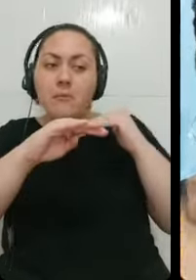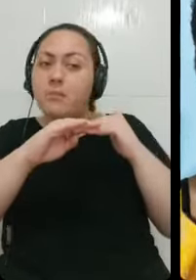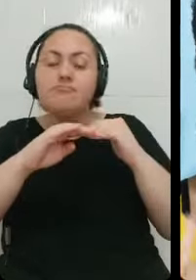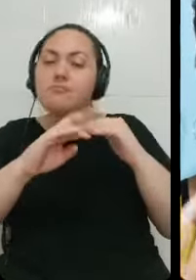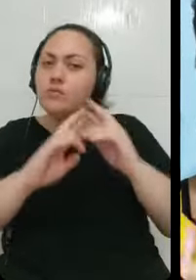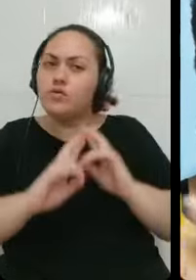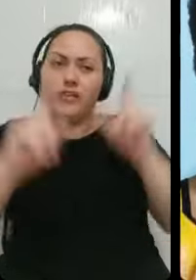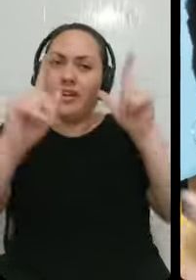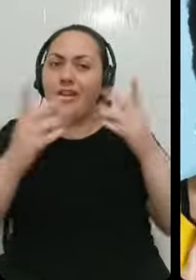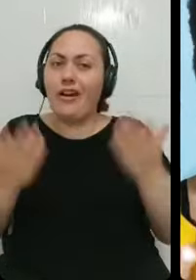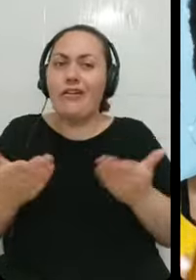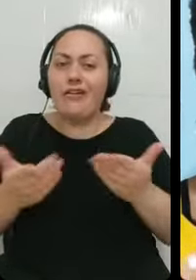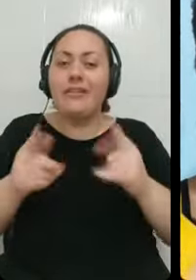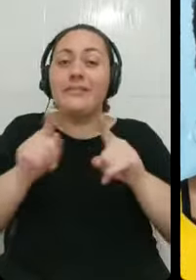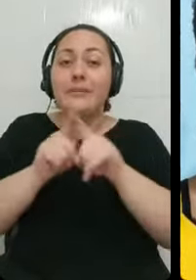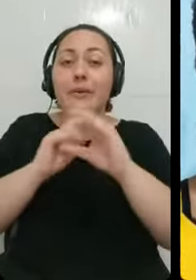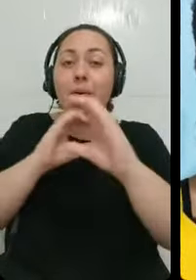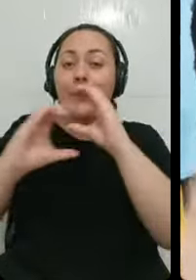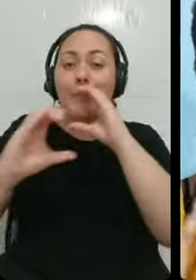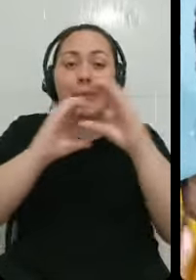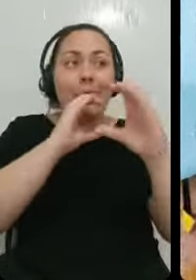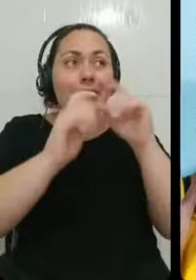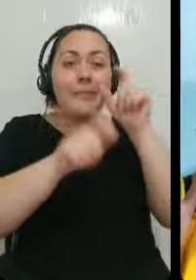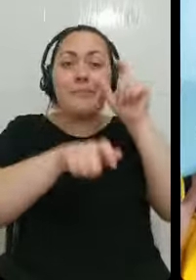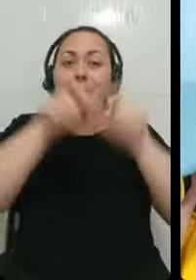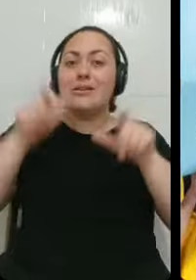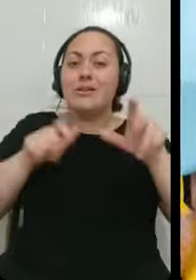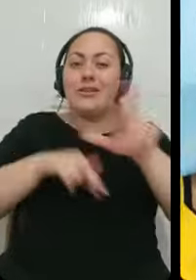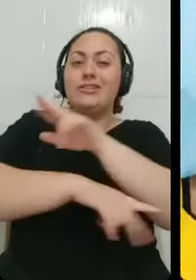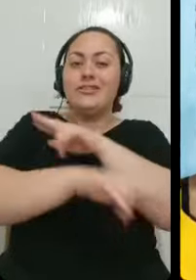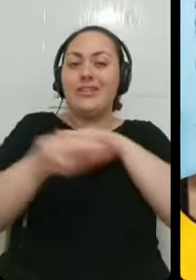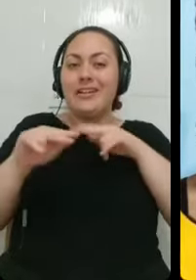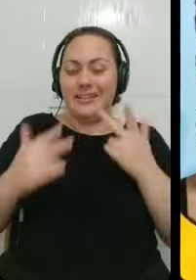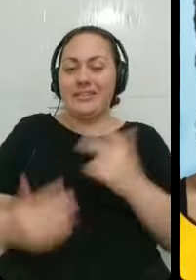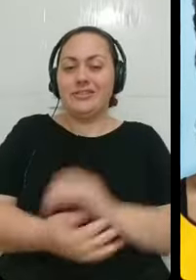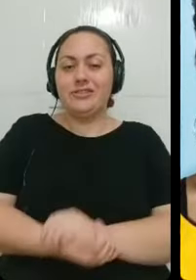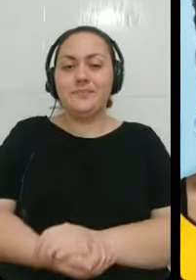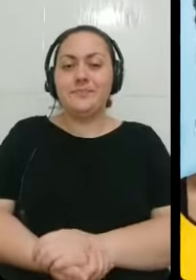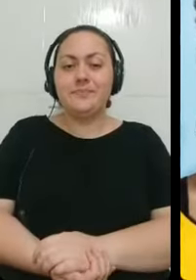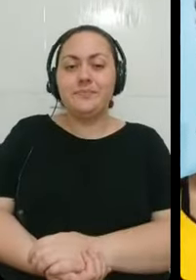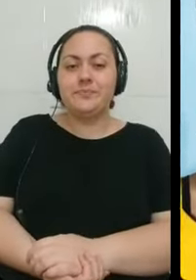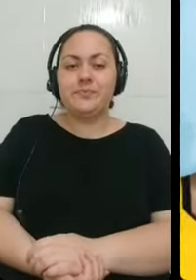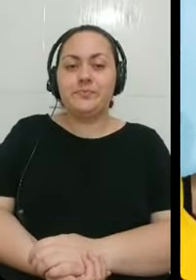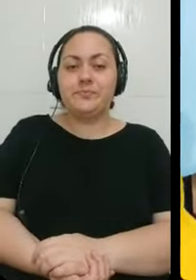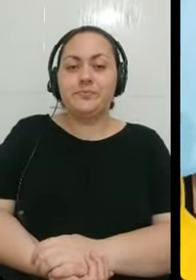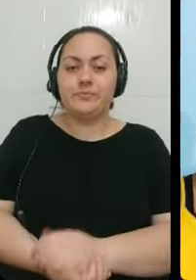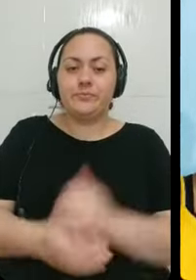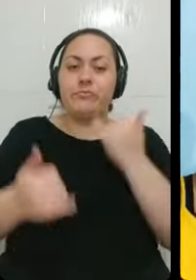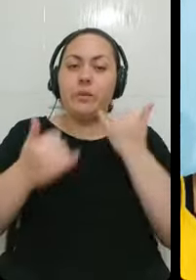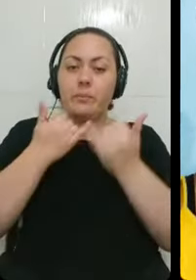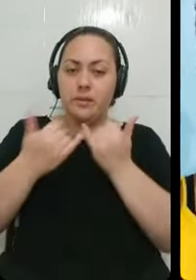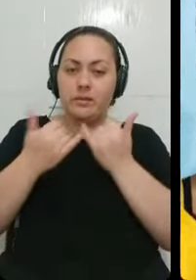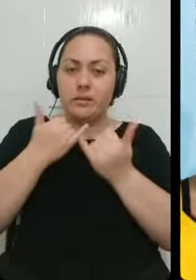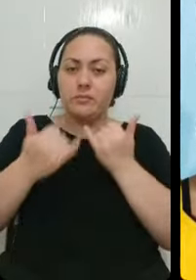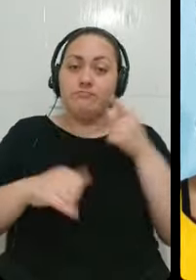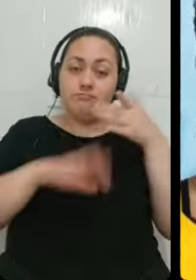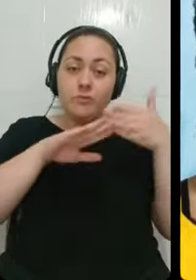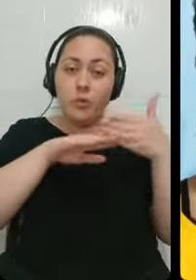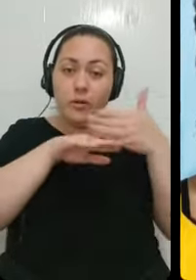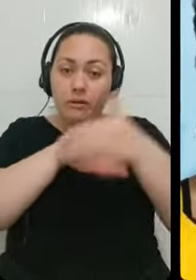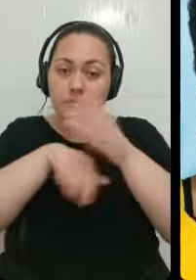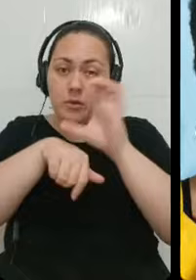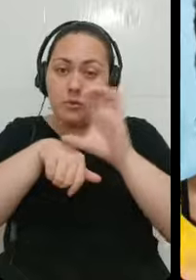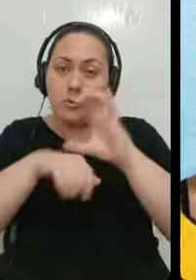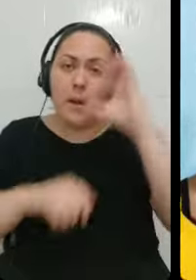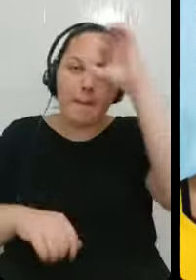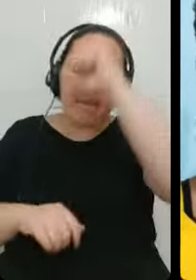A comunicação com as outras pessoas, assim. Porque, por exemplo, assim, tu entra no curso e daí tu vai se acostumando com alguns termos,